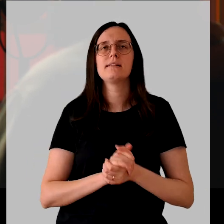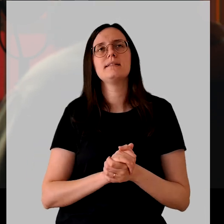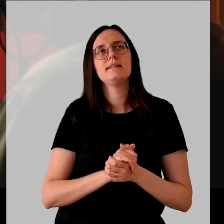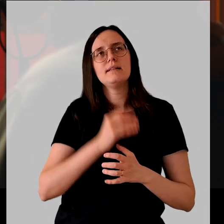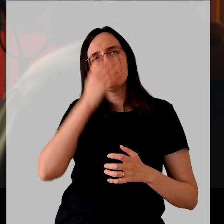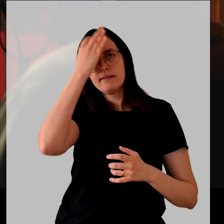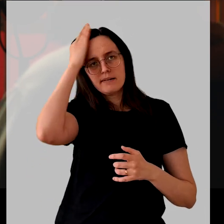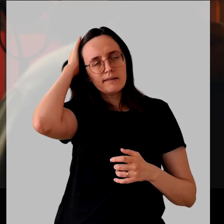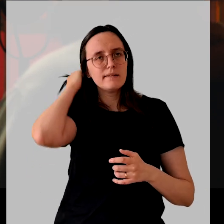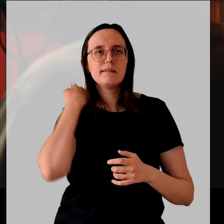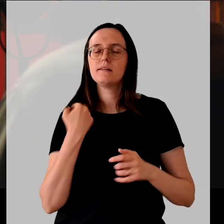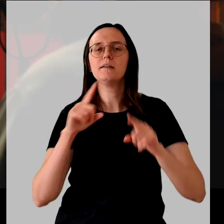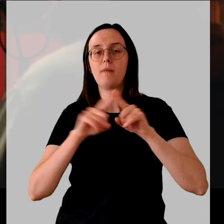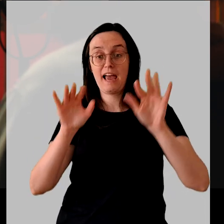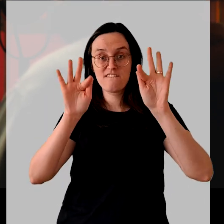acontecendo.